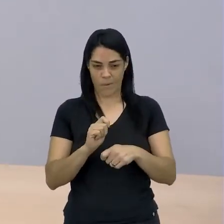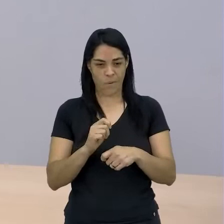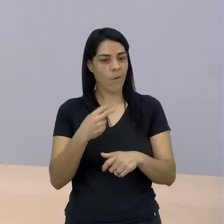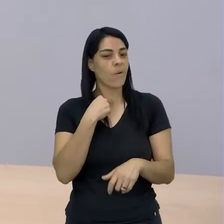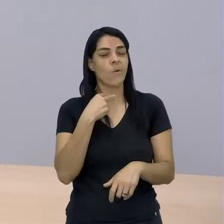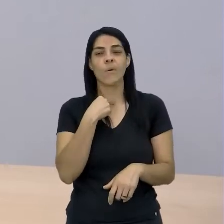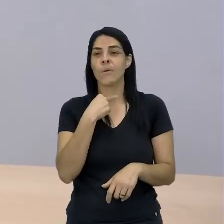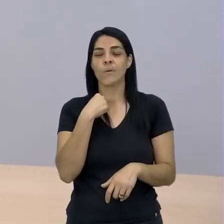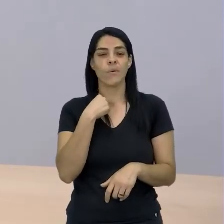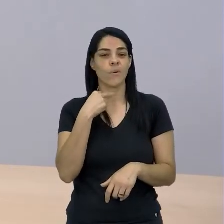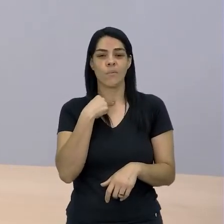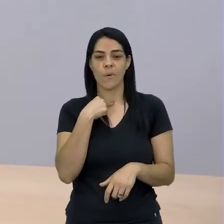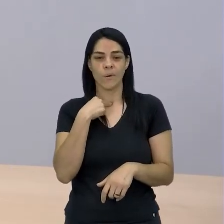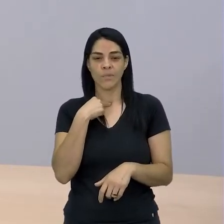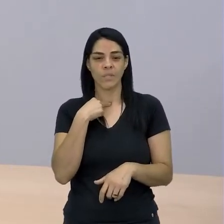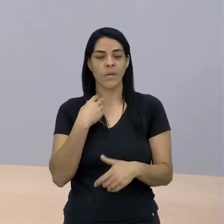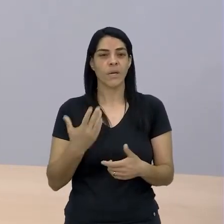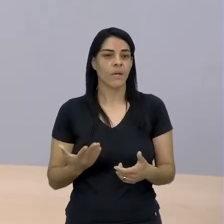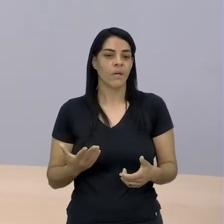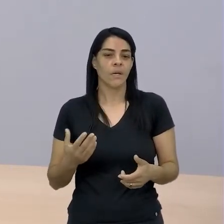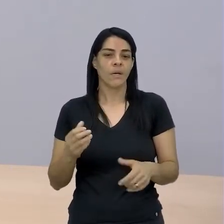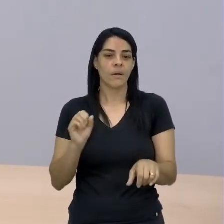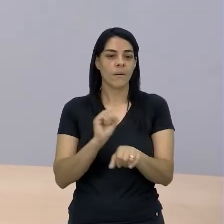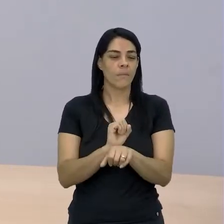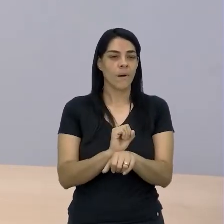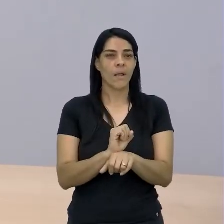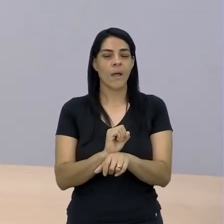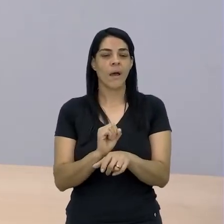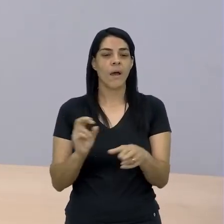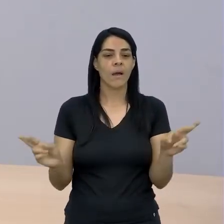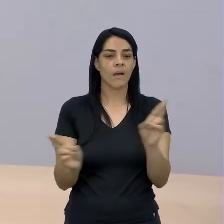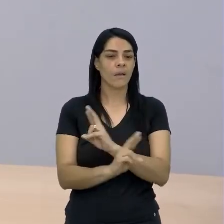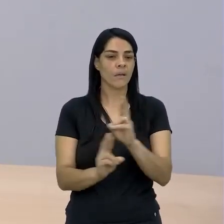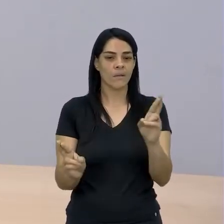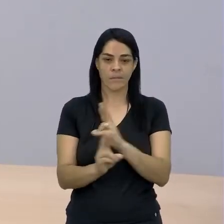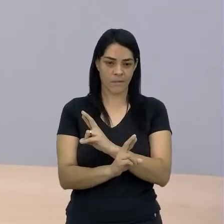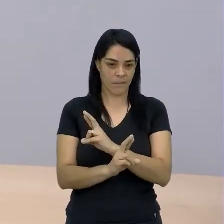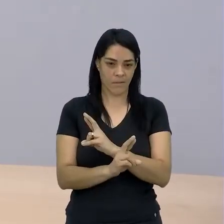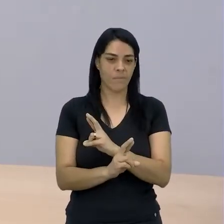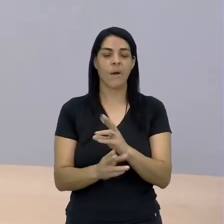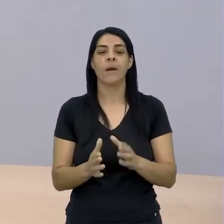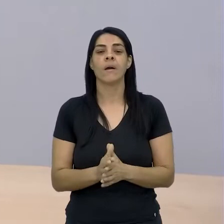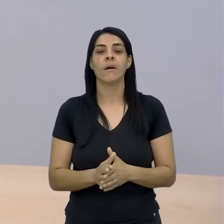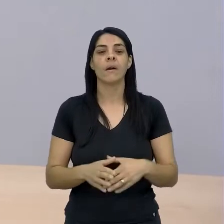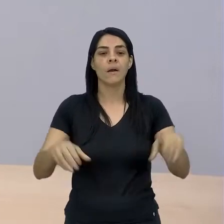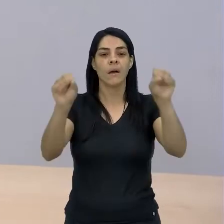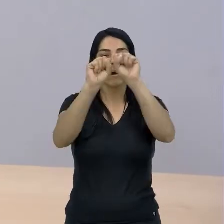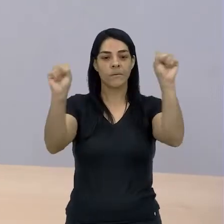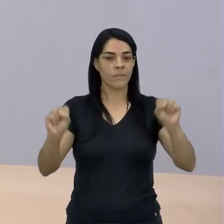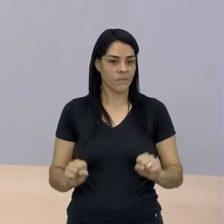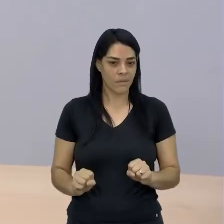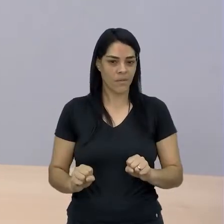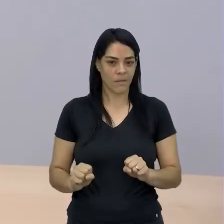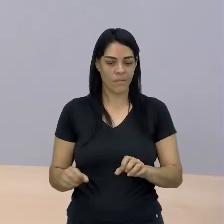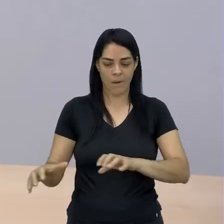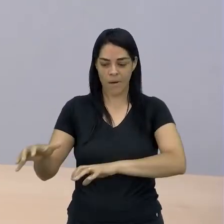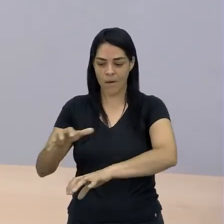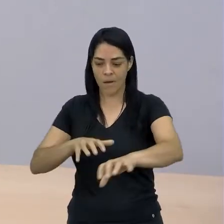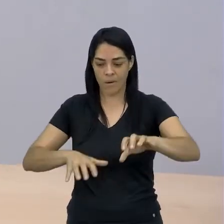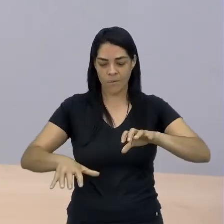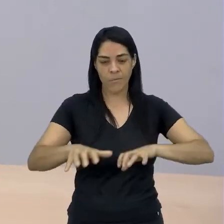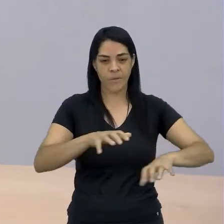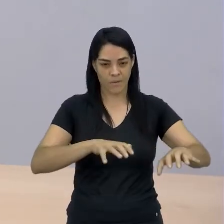ser predatória em relação ao ecossistema, ao bioma, enfim, ao